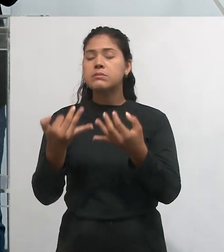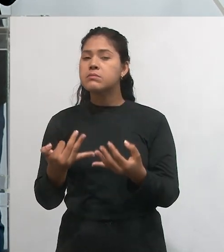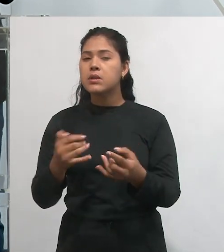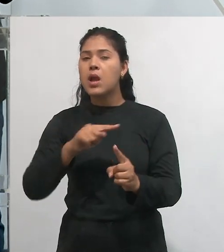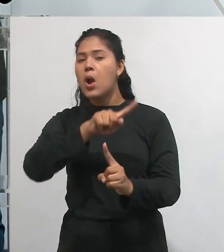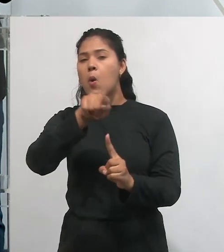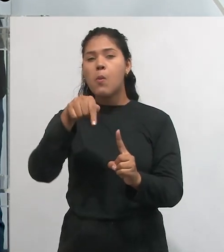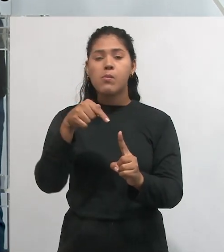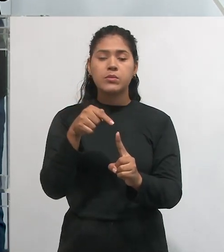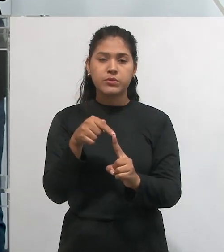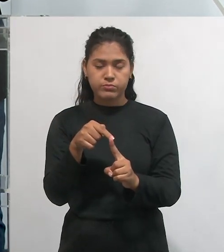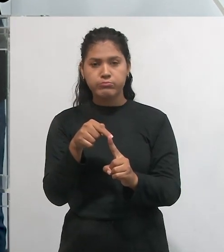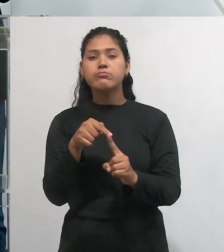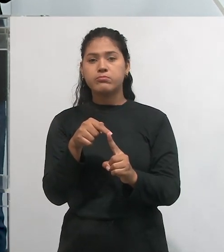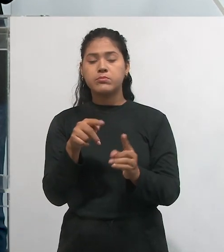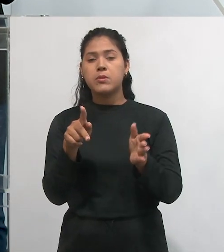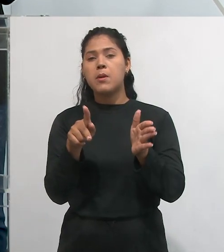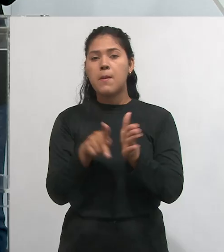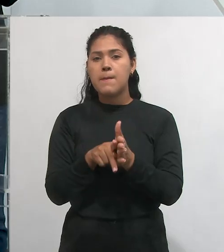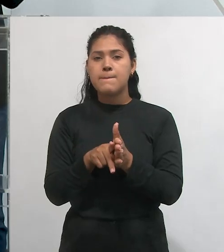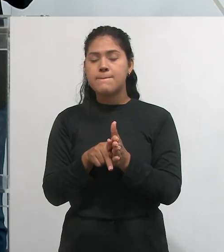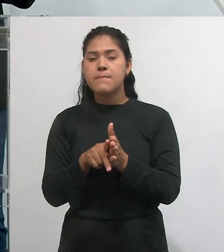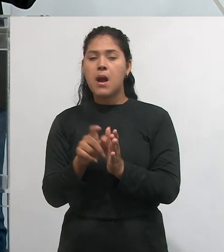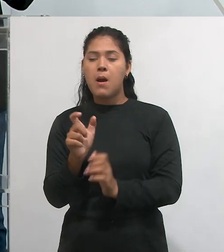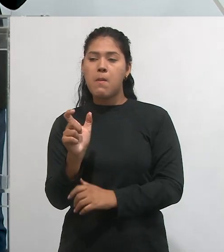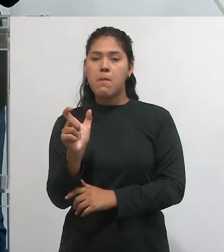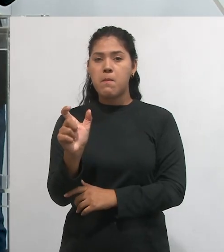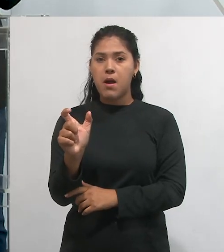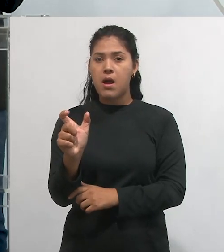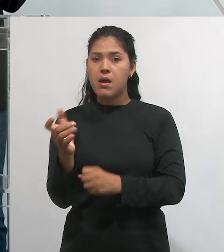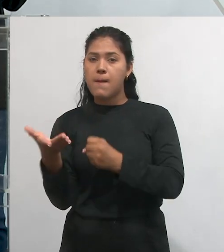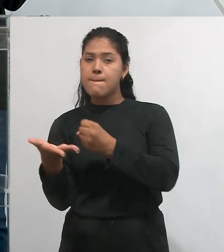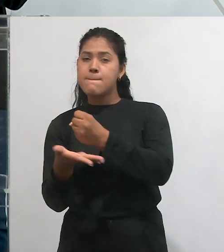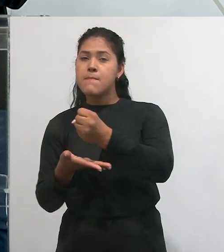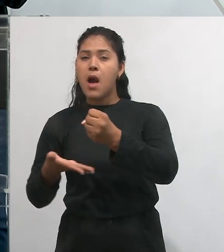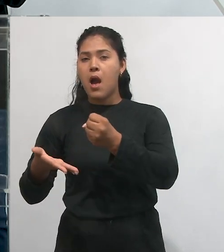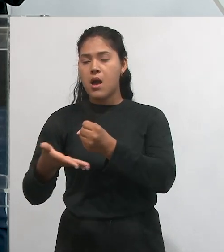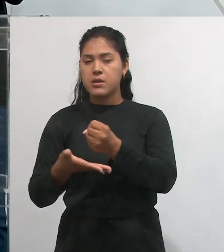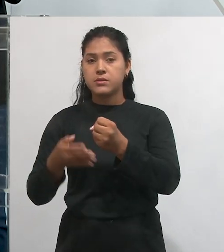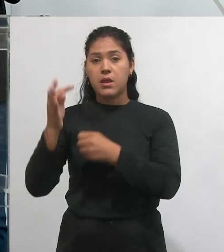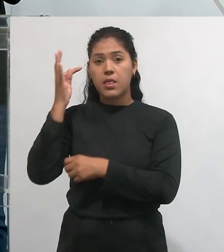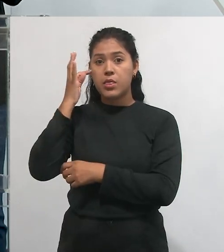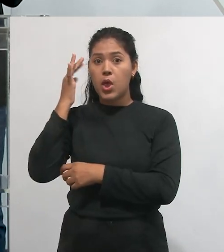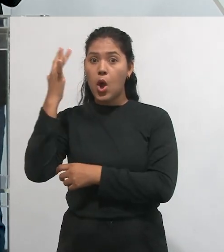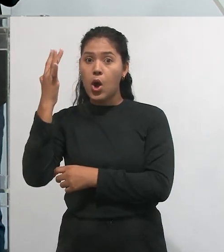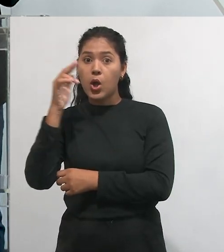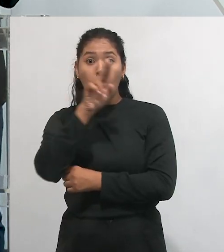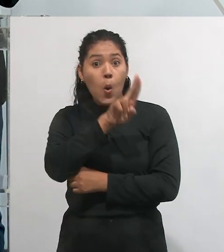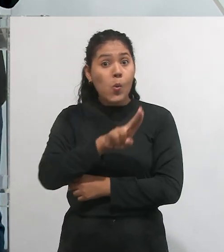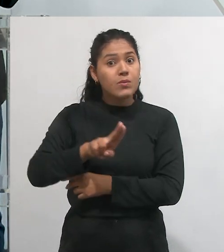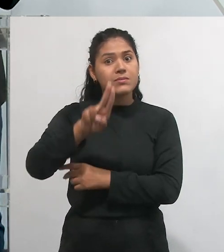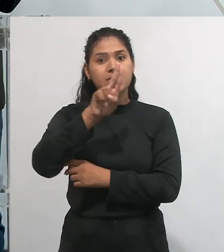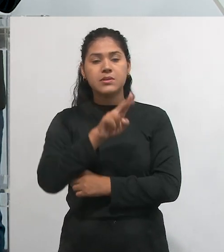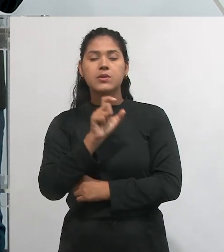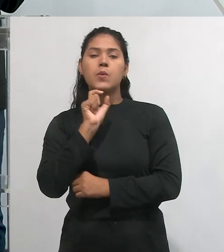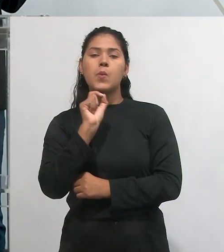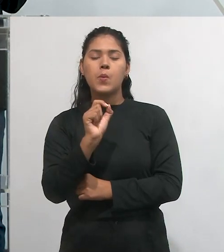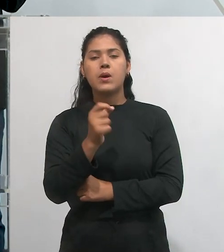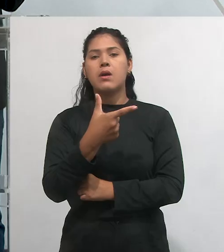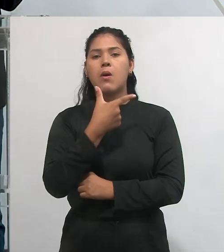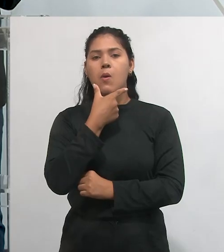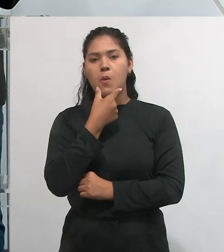justamente qual é a fundamentação em Parmênides